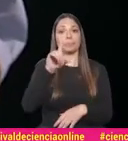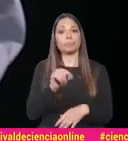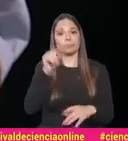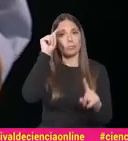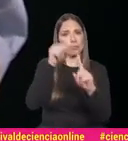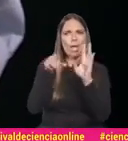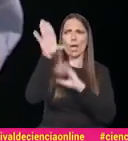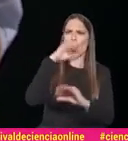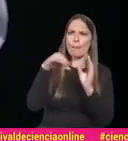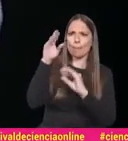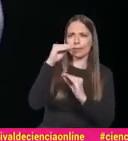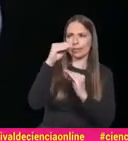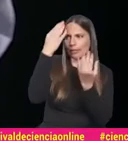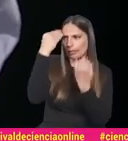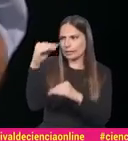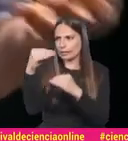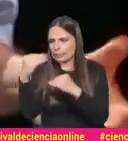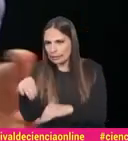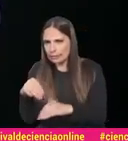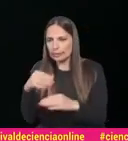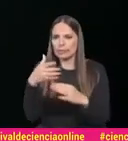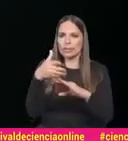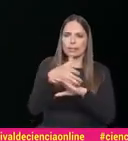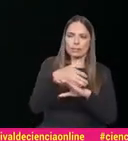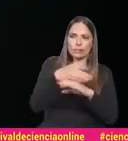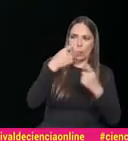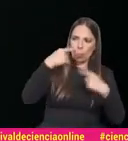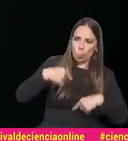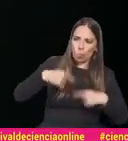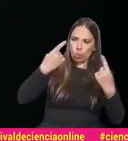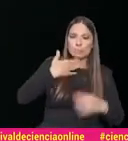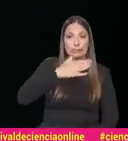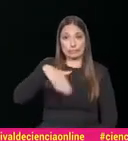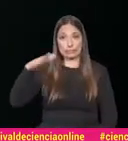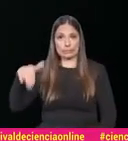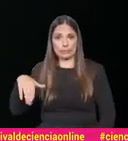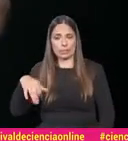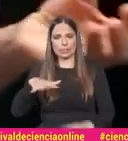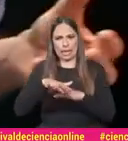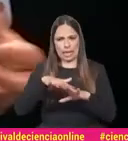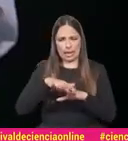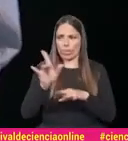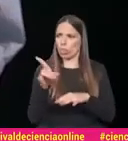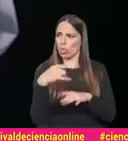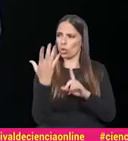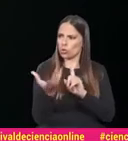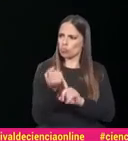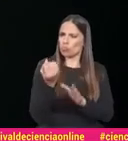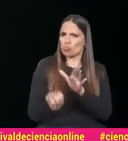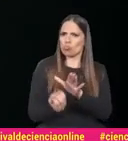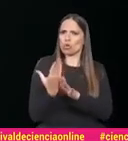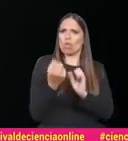para aprender e ensinar. Foi através da rede pública de ciência que conseguimos, de uma forma